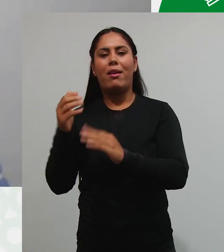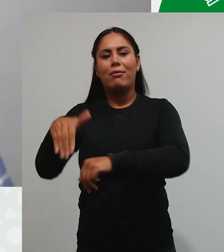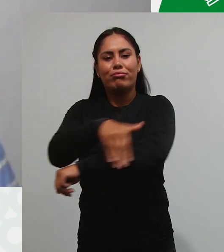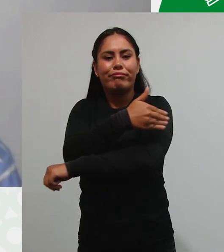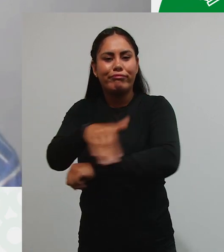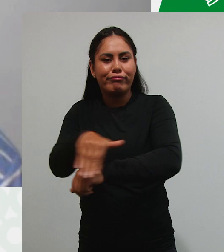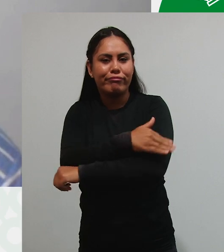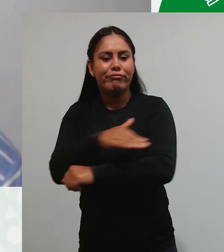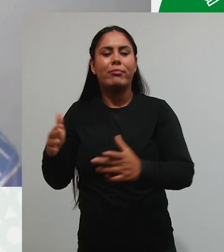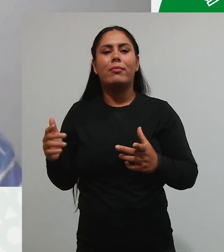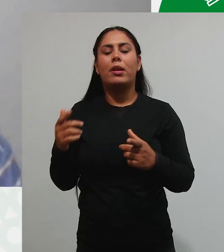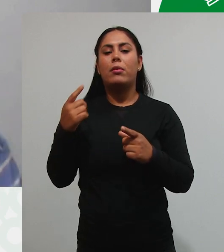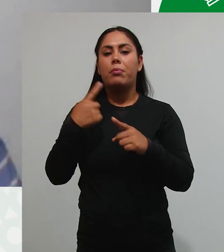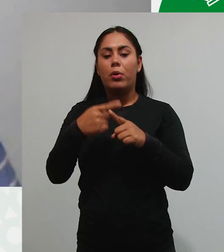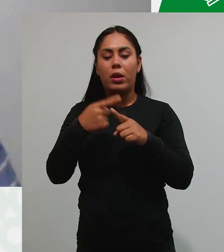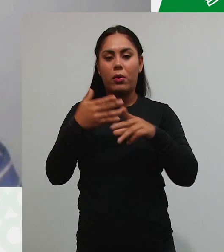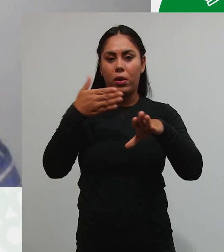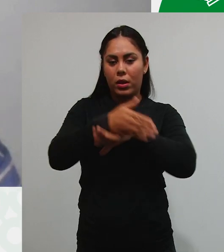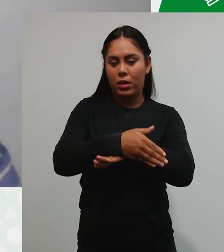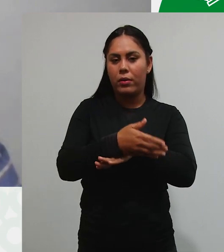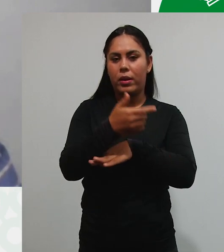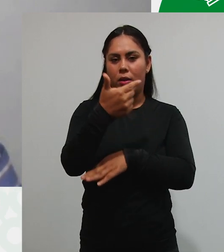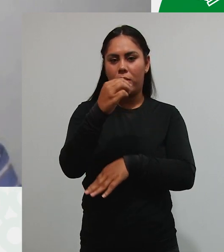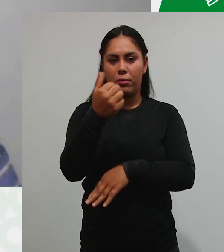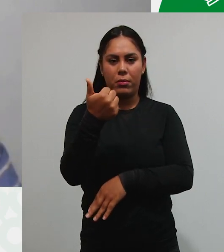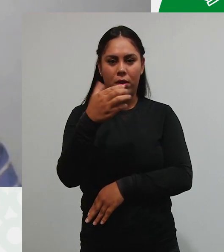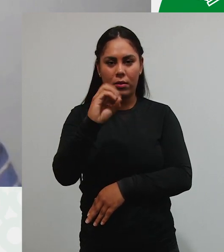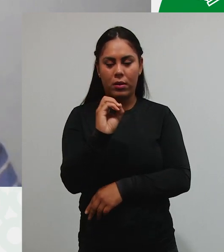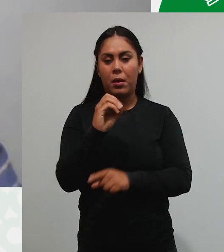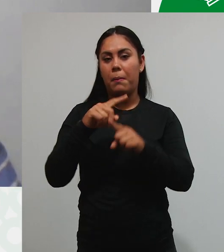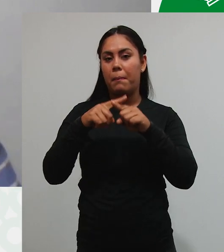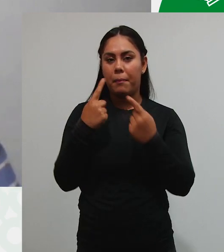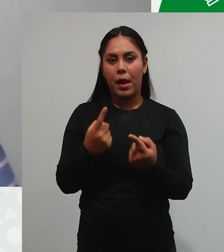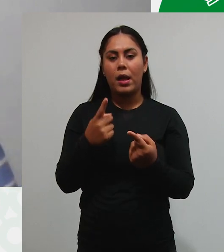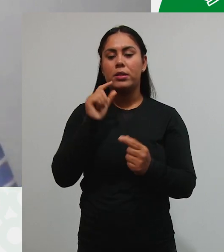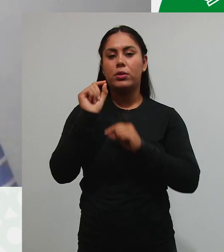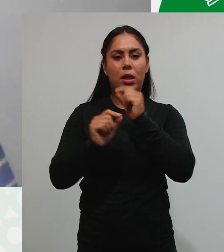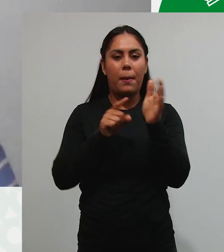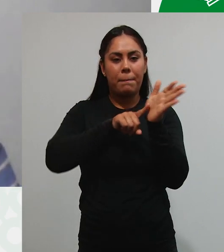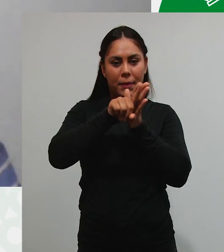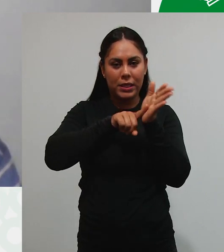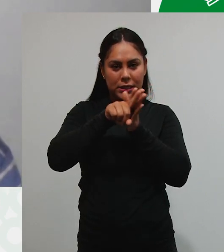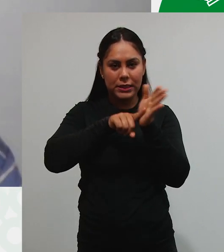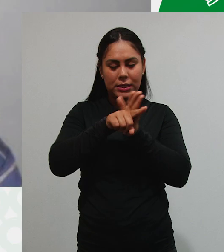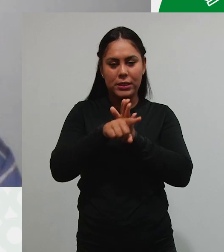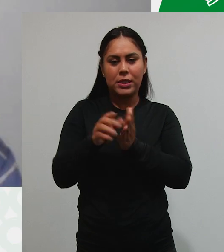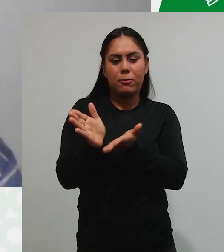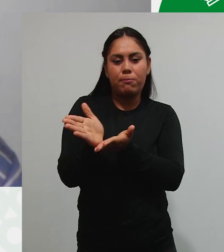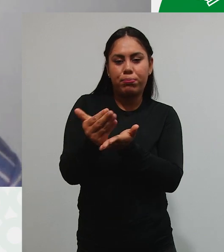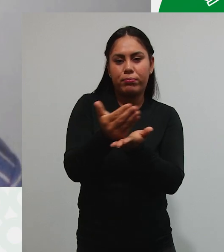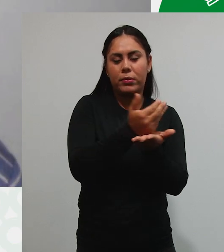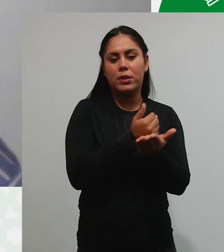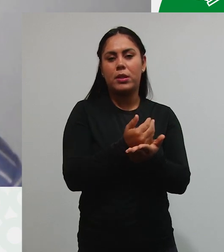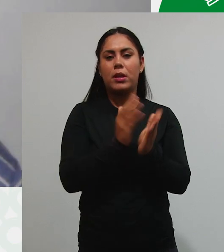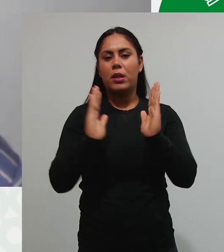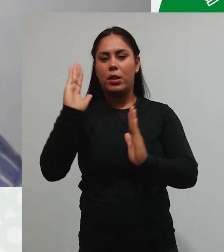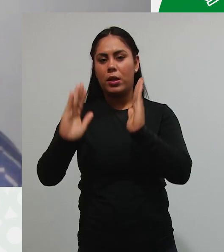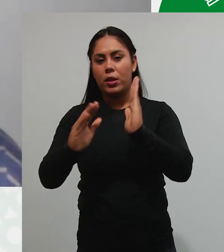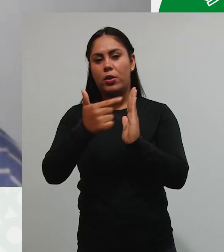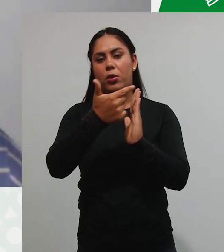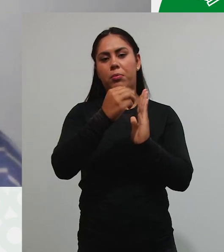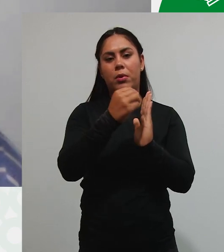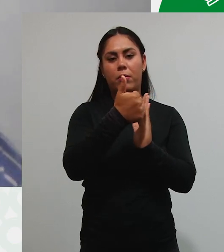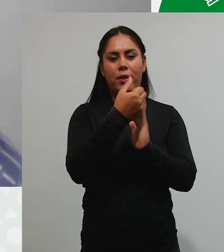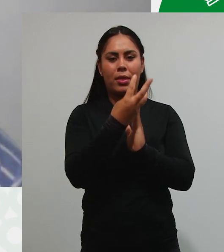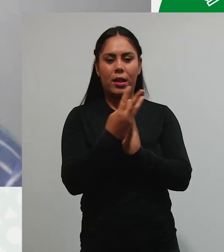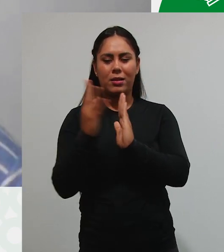eu entrei em 2010, mas a parte da minha pesquisa de campo se desenvolveu entre 2013 e 2014. E